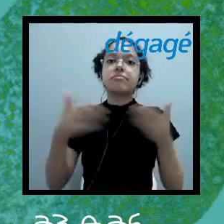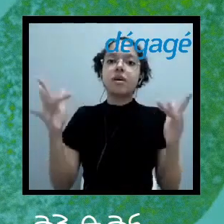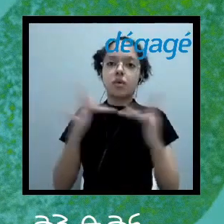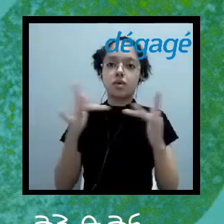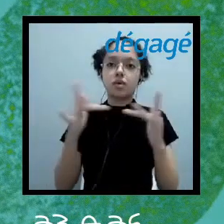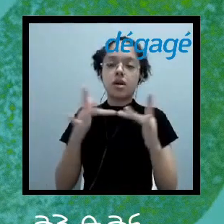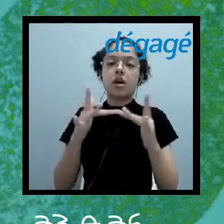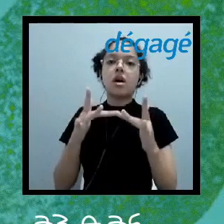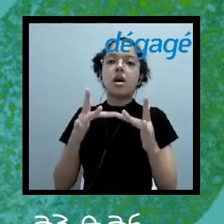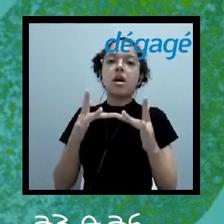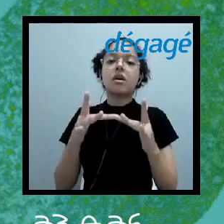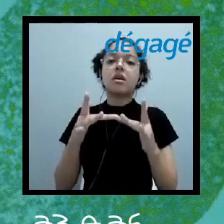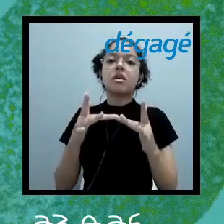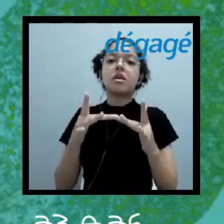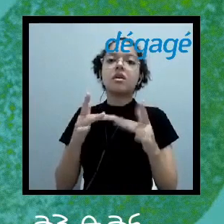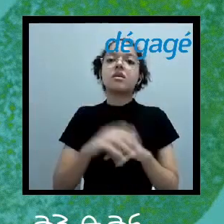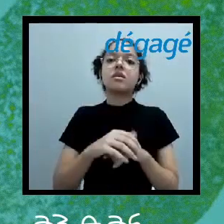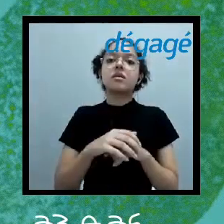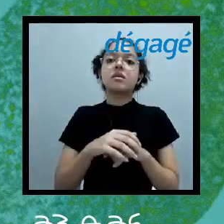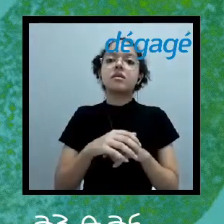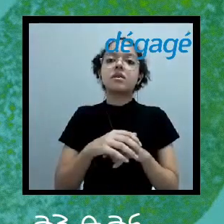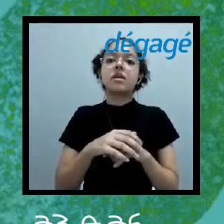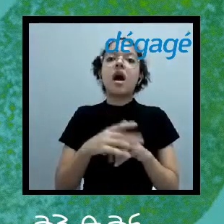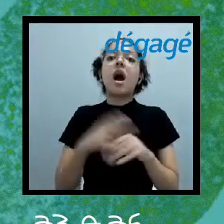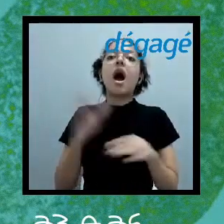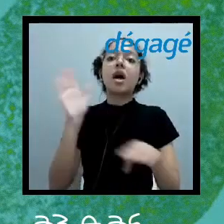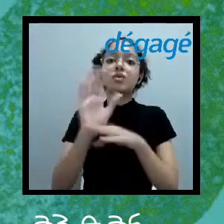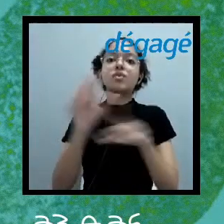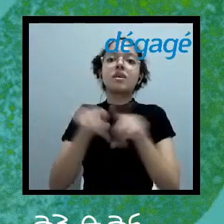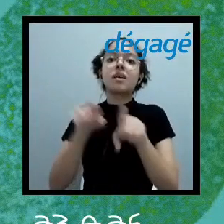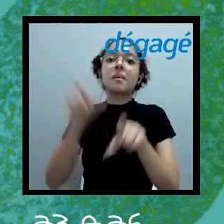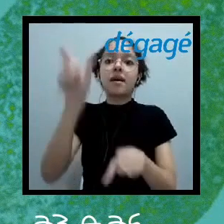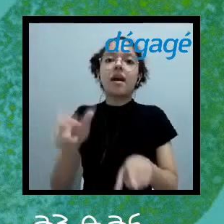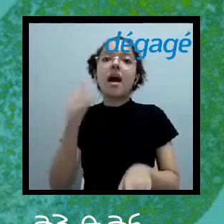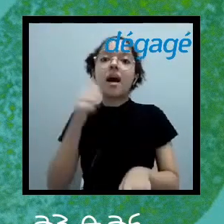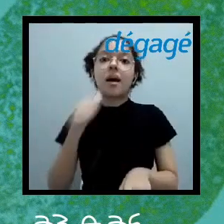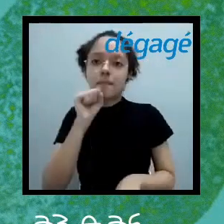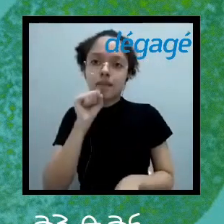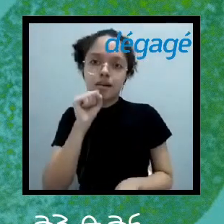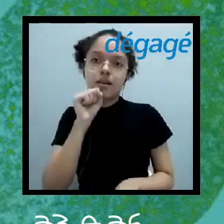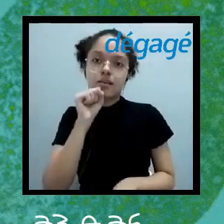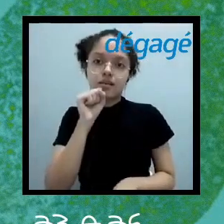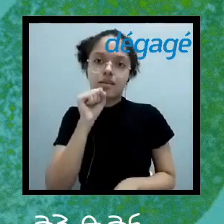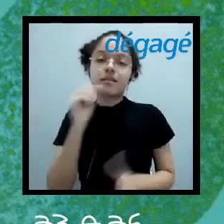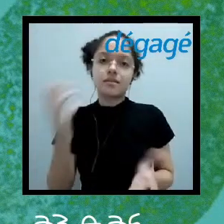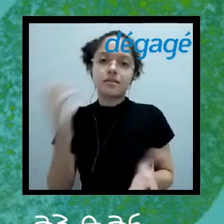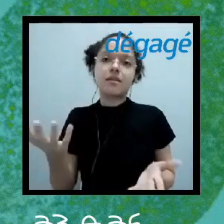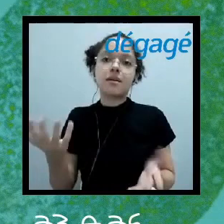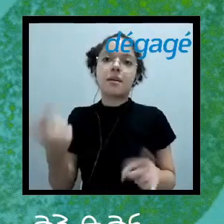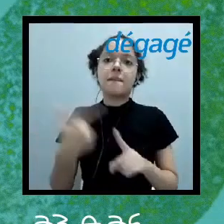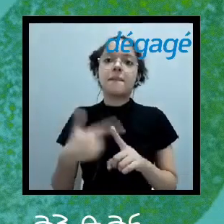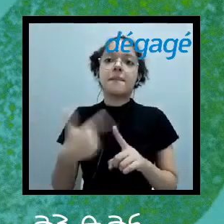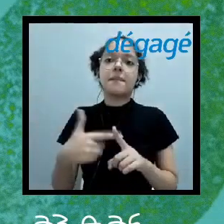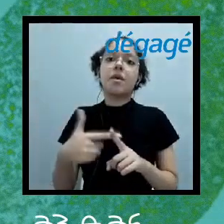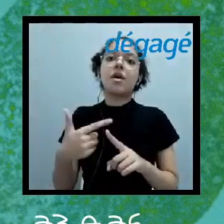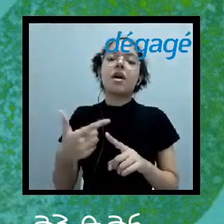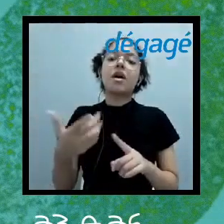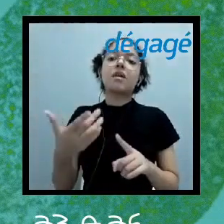acaba virando um atendimento para elas também, porque a gente está ali nesse momento,